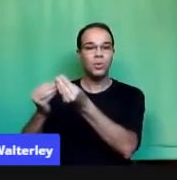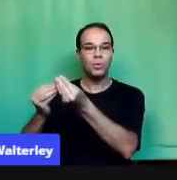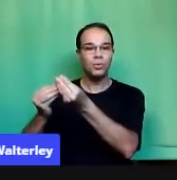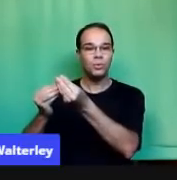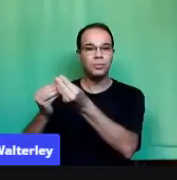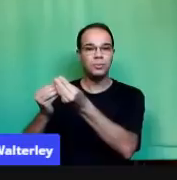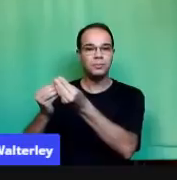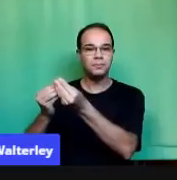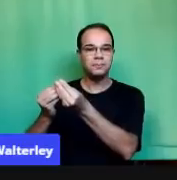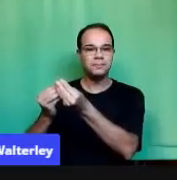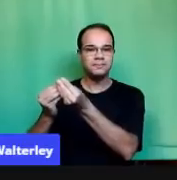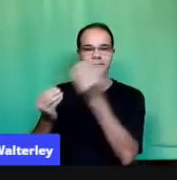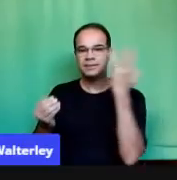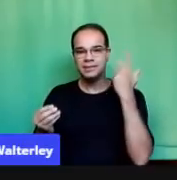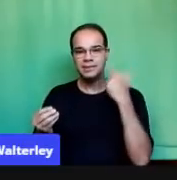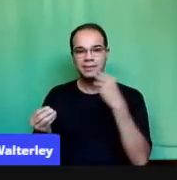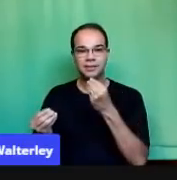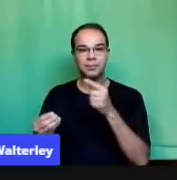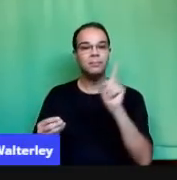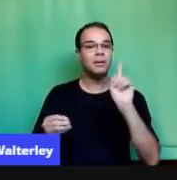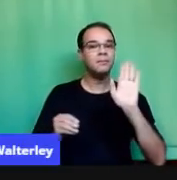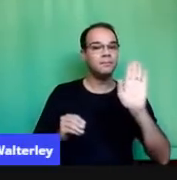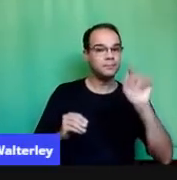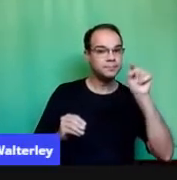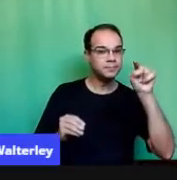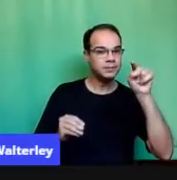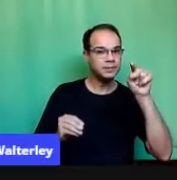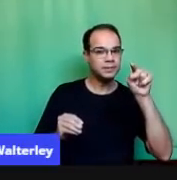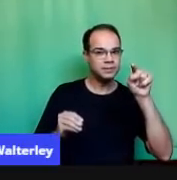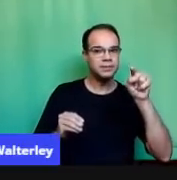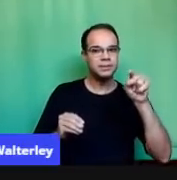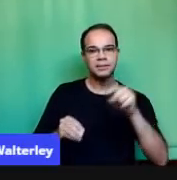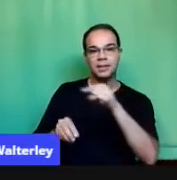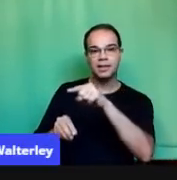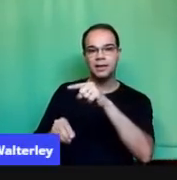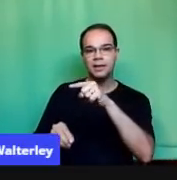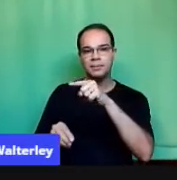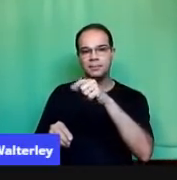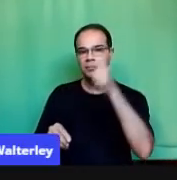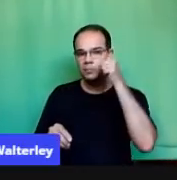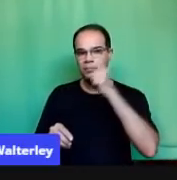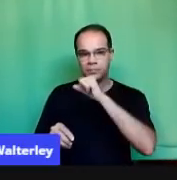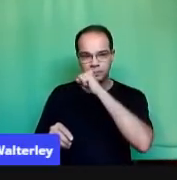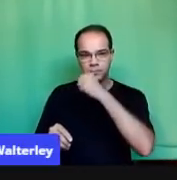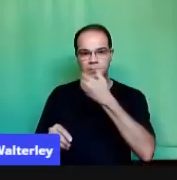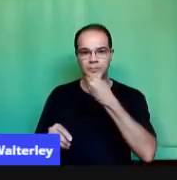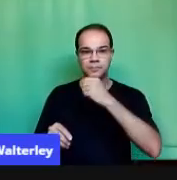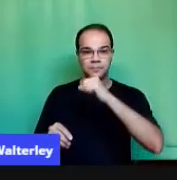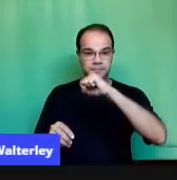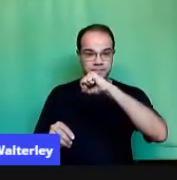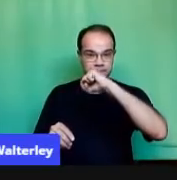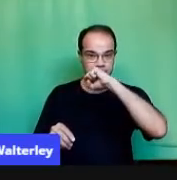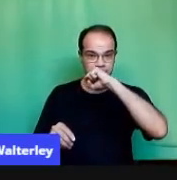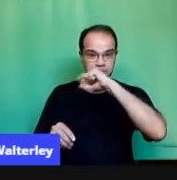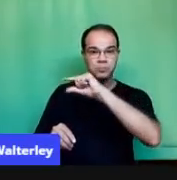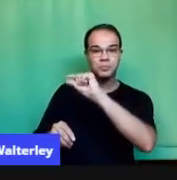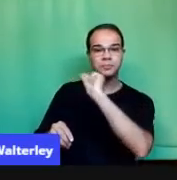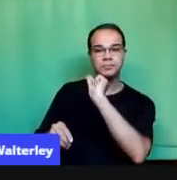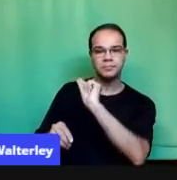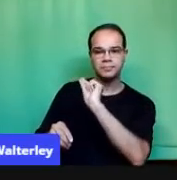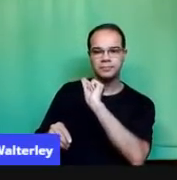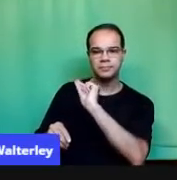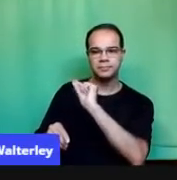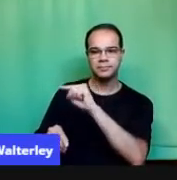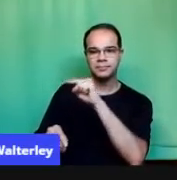pai. O pai vai ler, ele precisa compreender esse contexto para que aí sim ele desenvolva